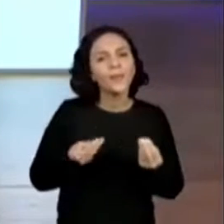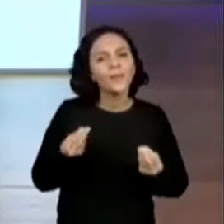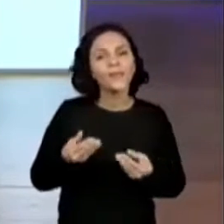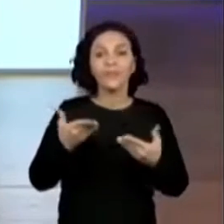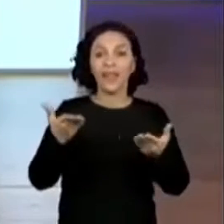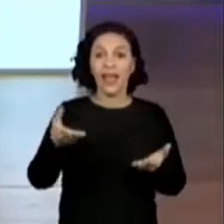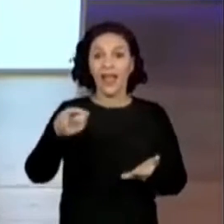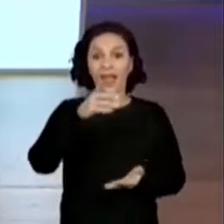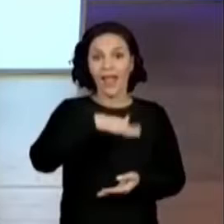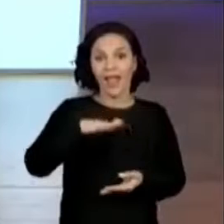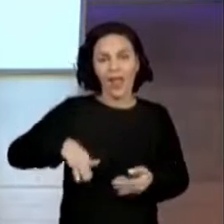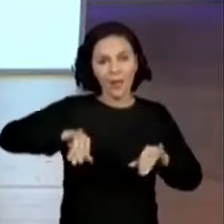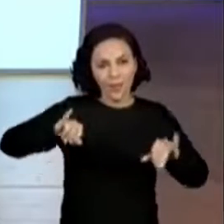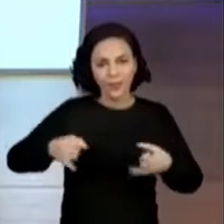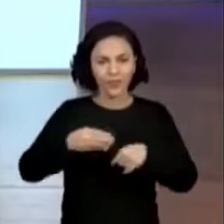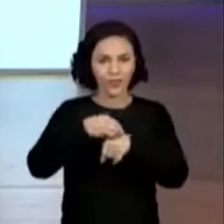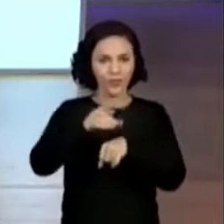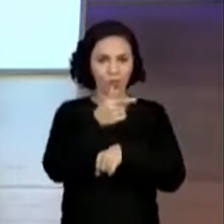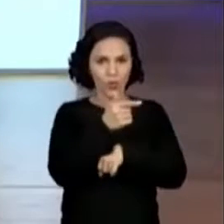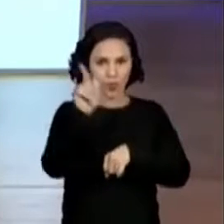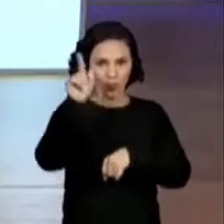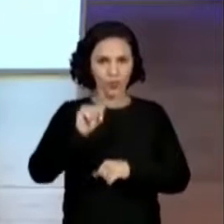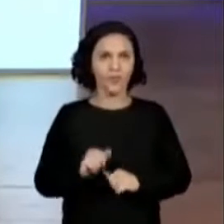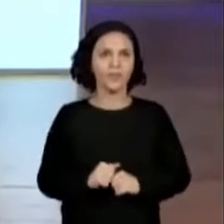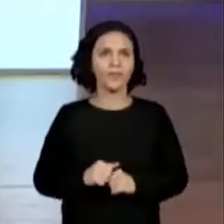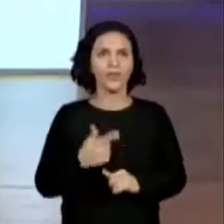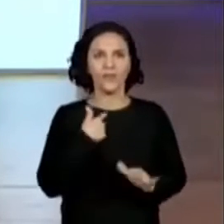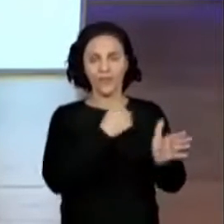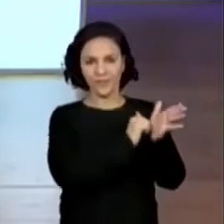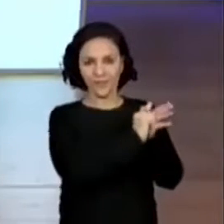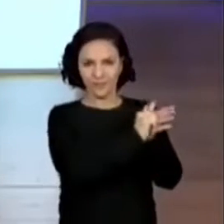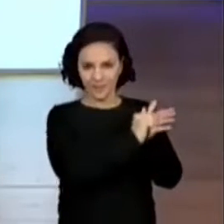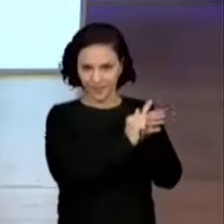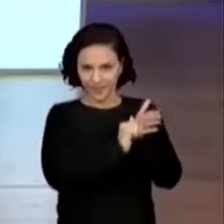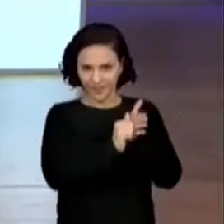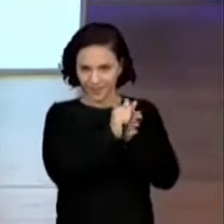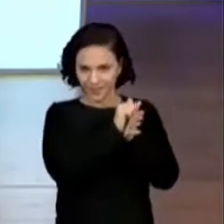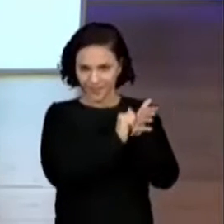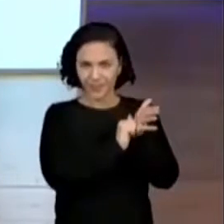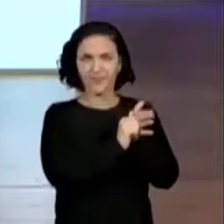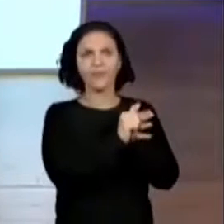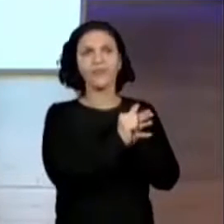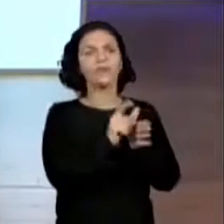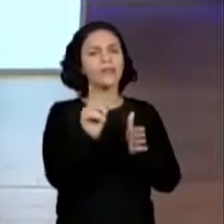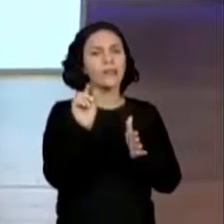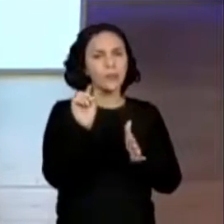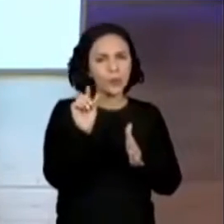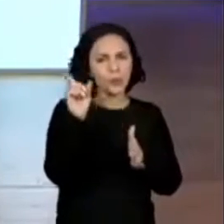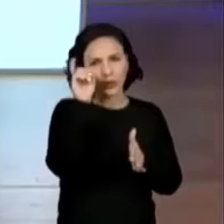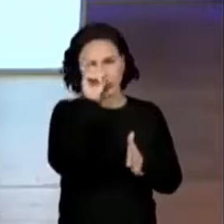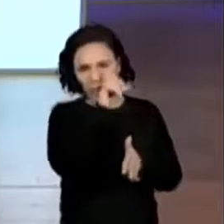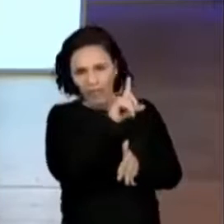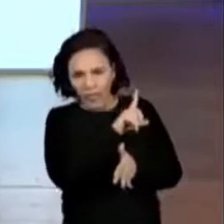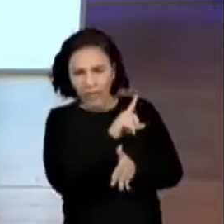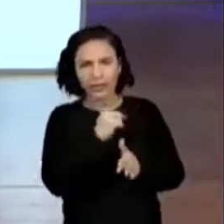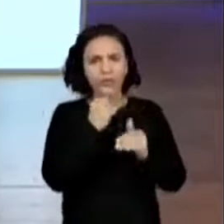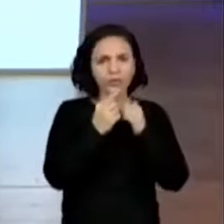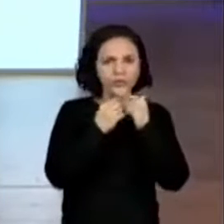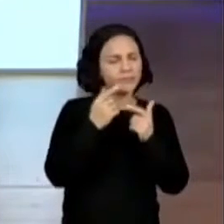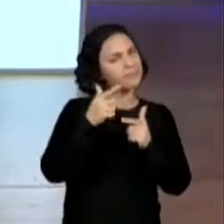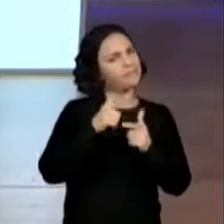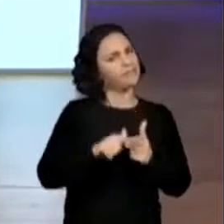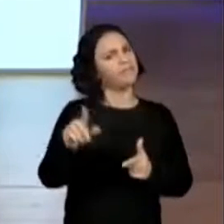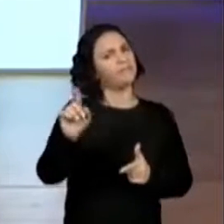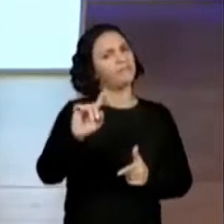para a criançada aí ficar outra dica, só vou apagar uma parte, ó, para quem ainda tem um pouquinho, né?